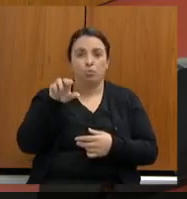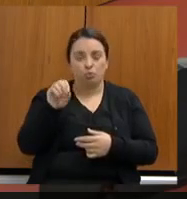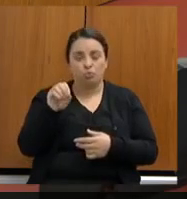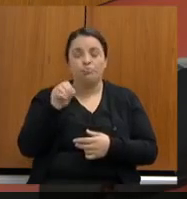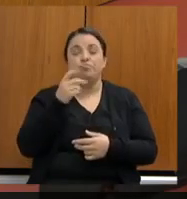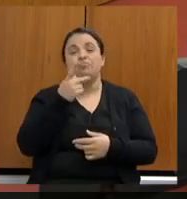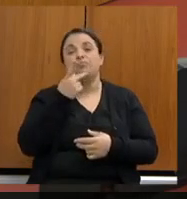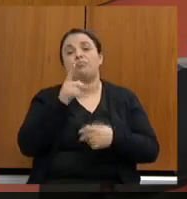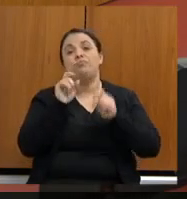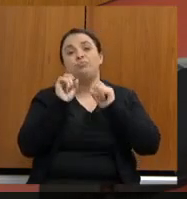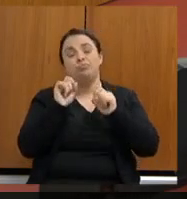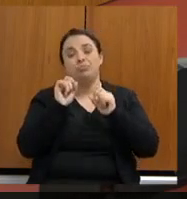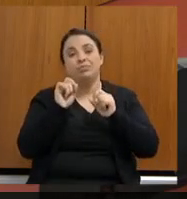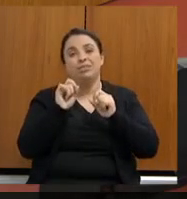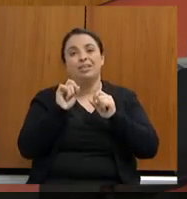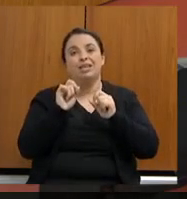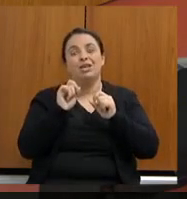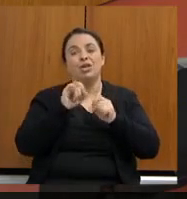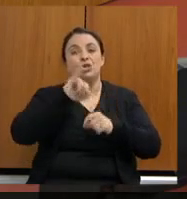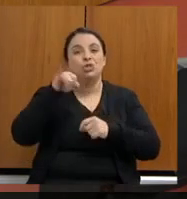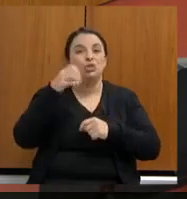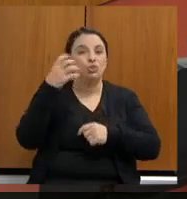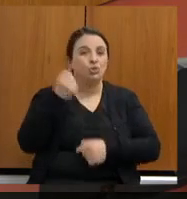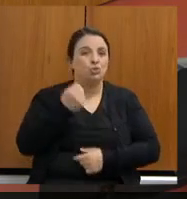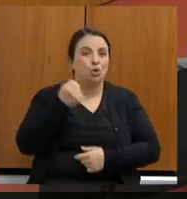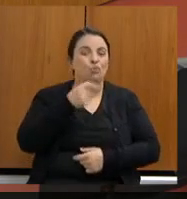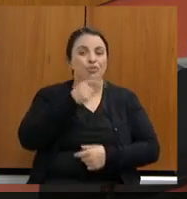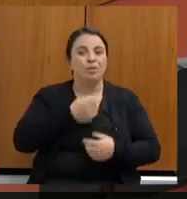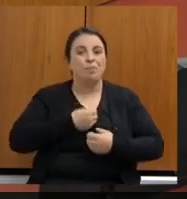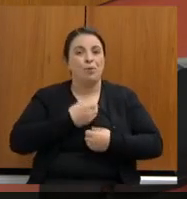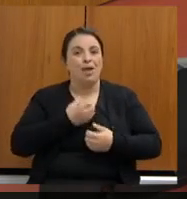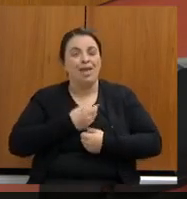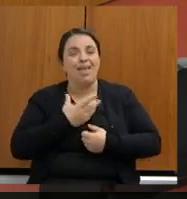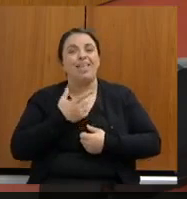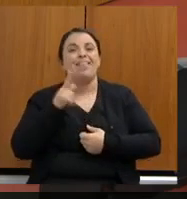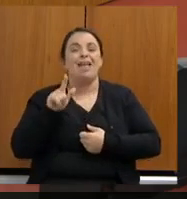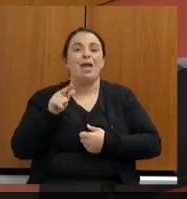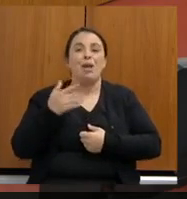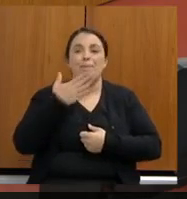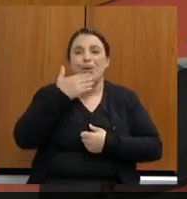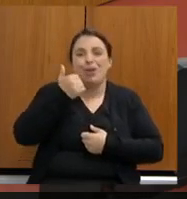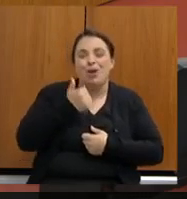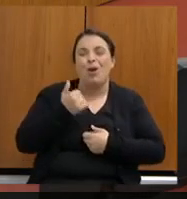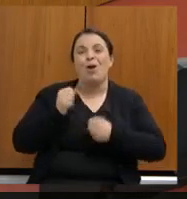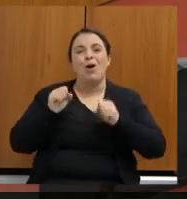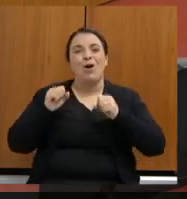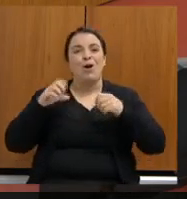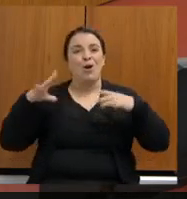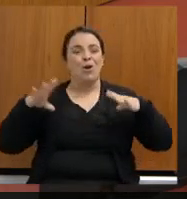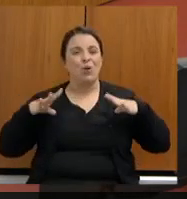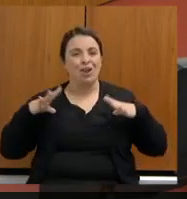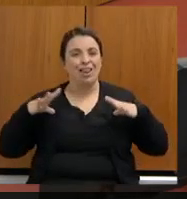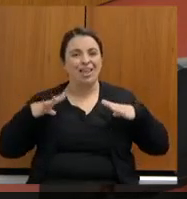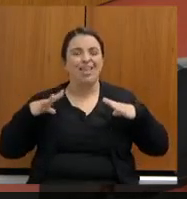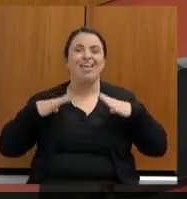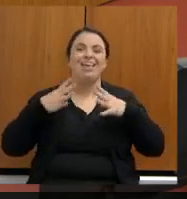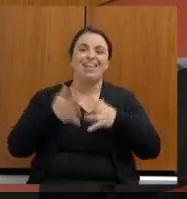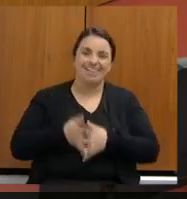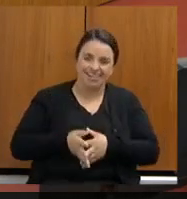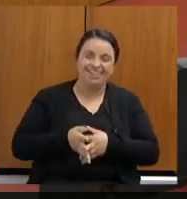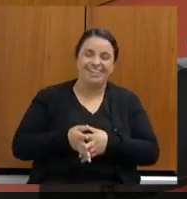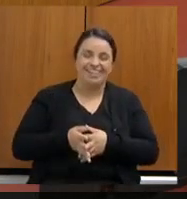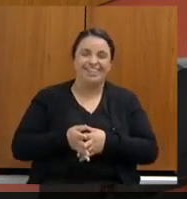que João como poeta ou se é um excelente goleiro não Deputado melhor ainda e dizer que o